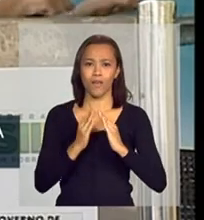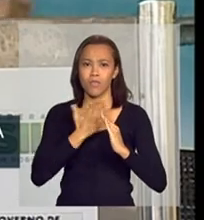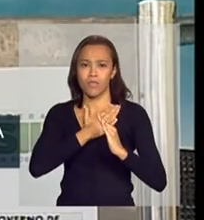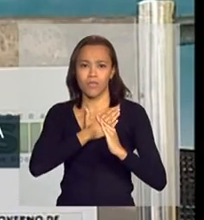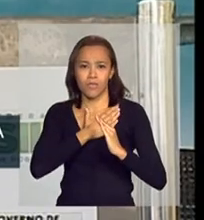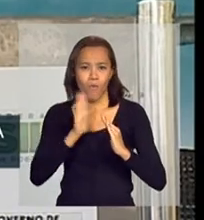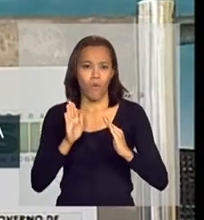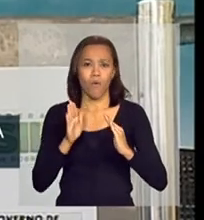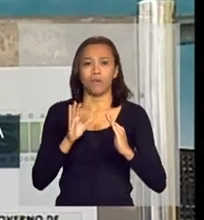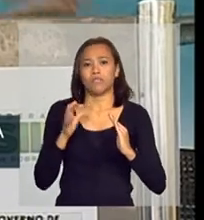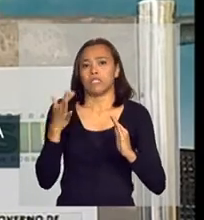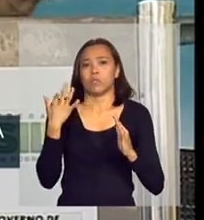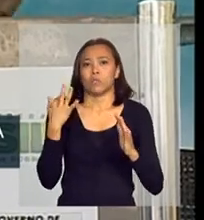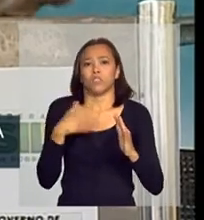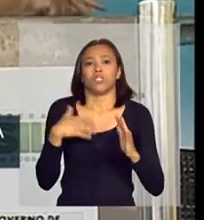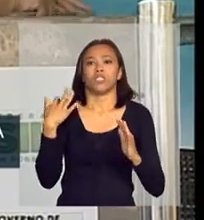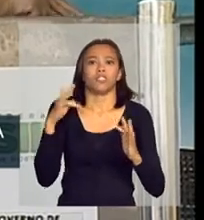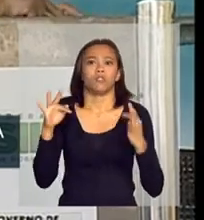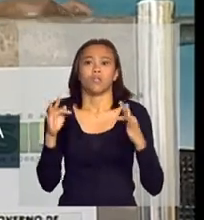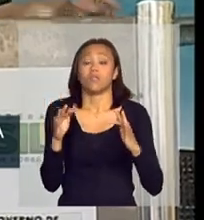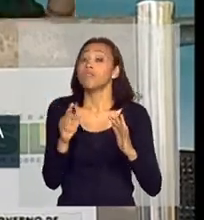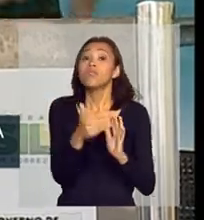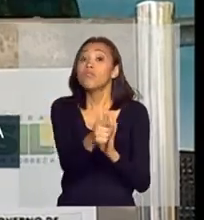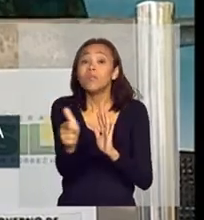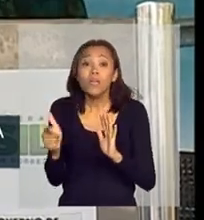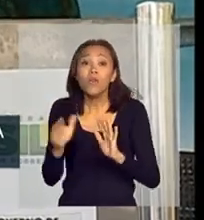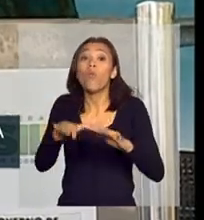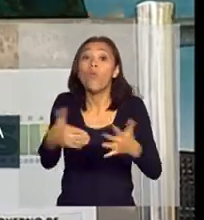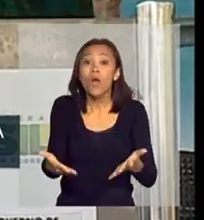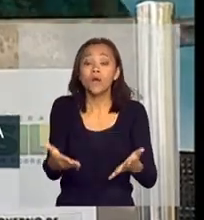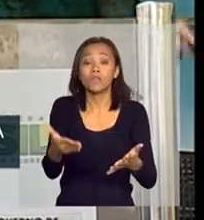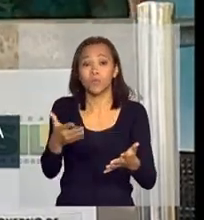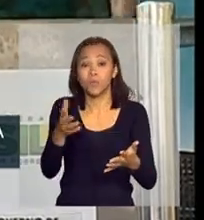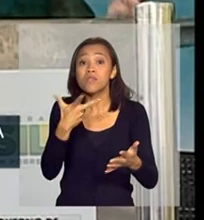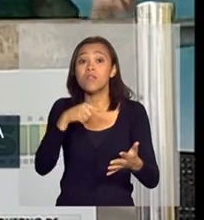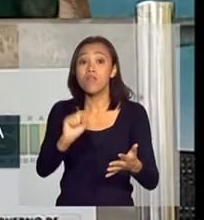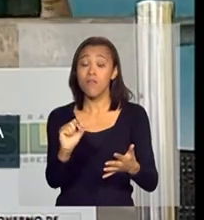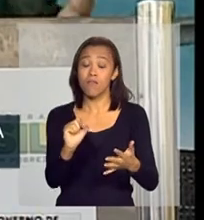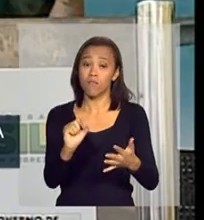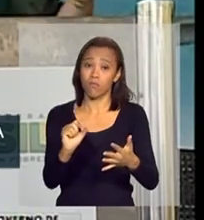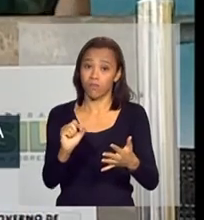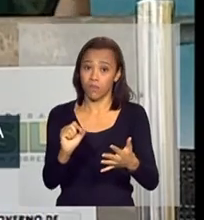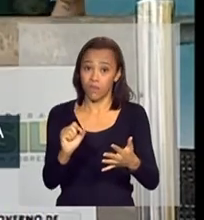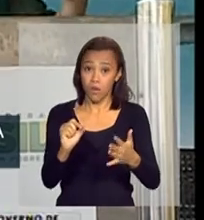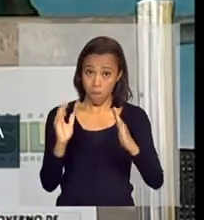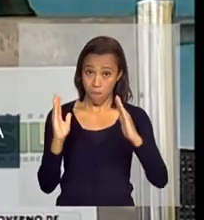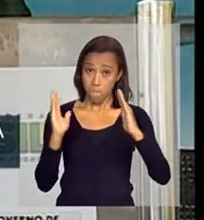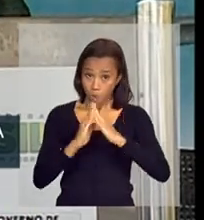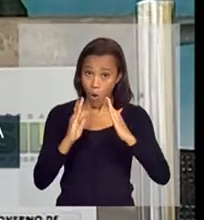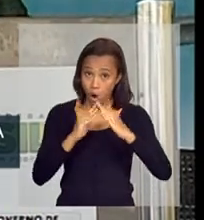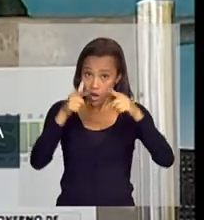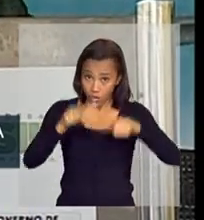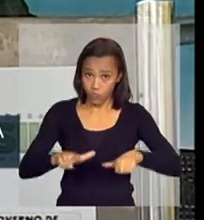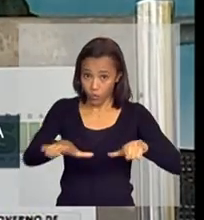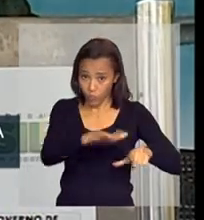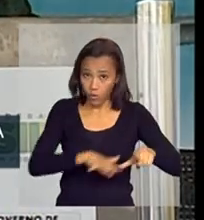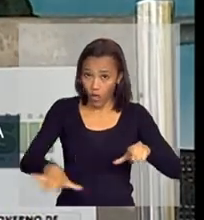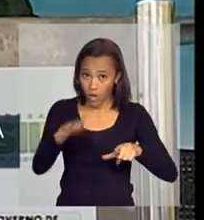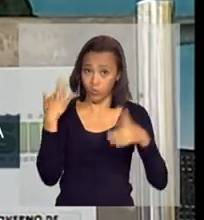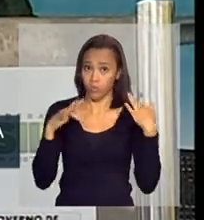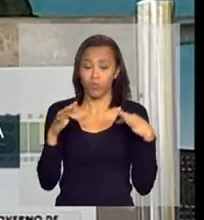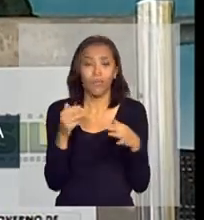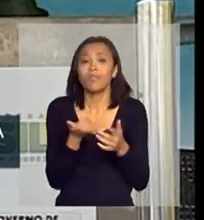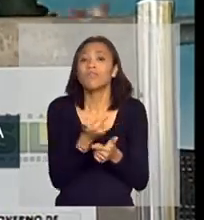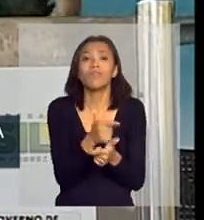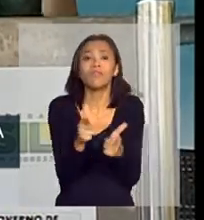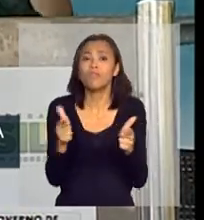gosta dele. Não há turismo quando quem mora no lugar não